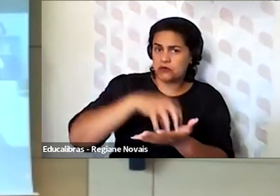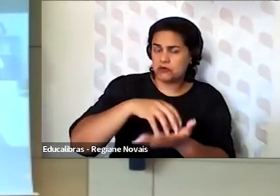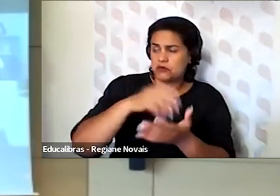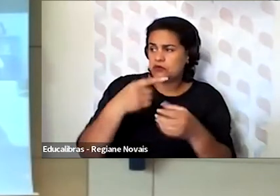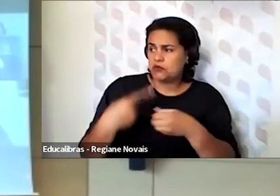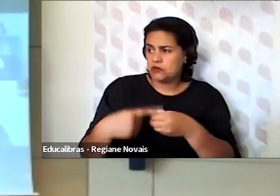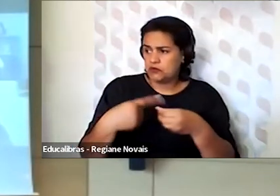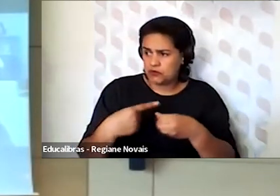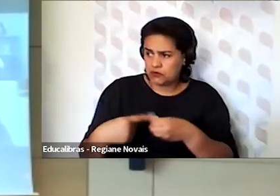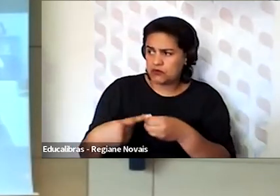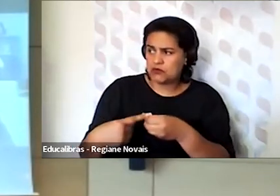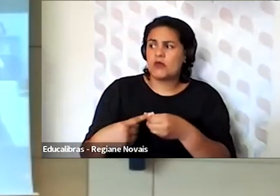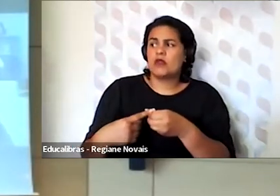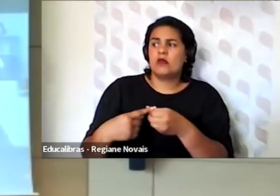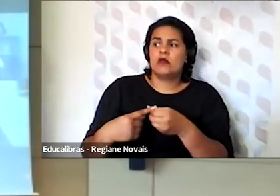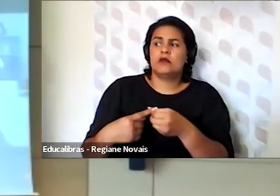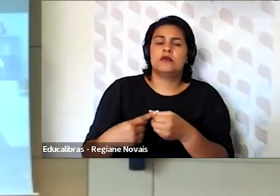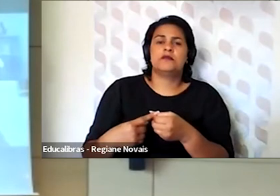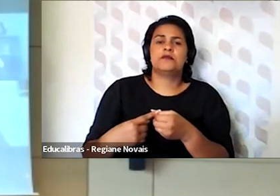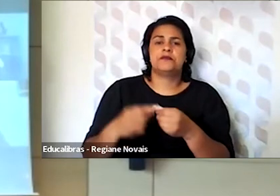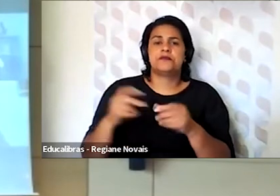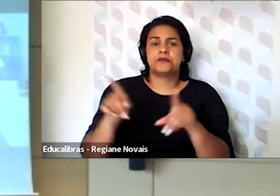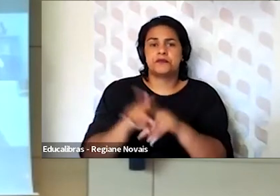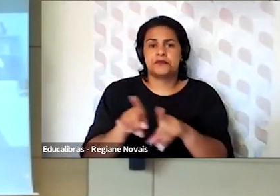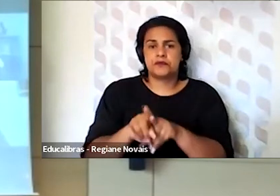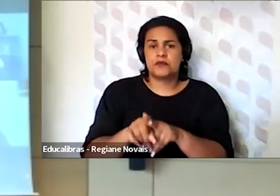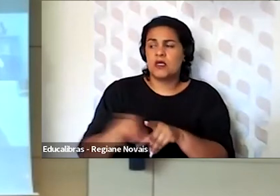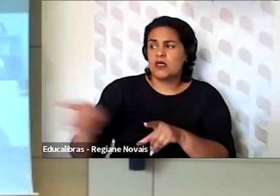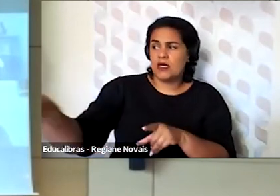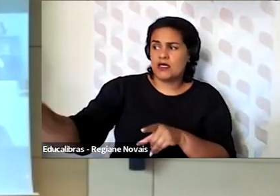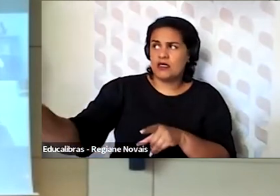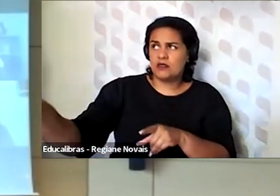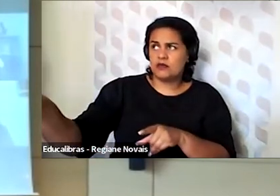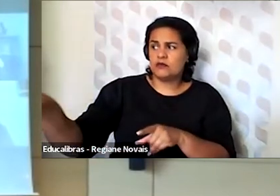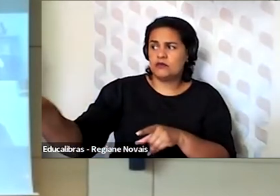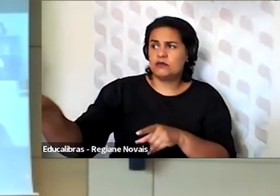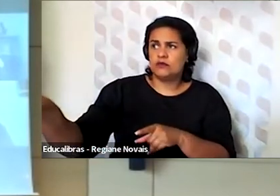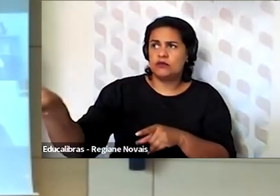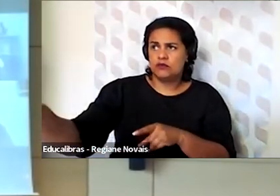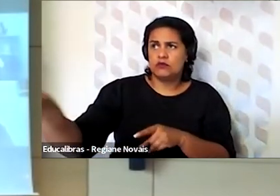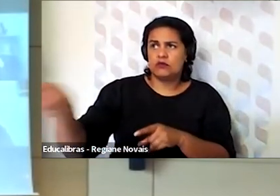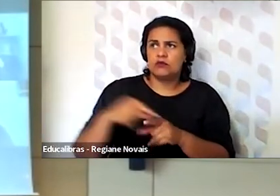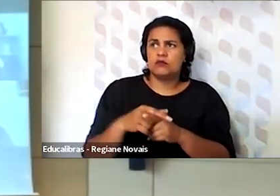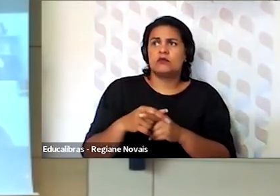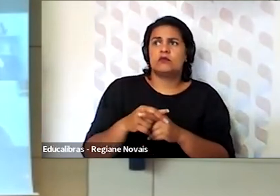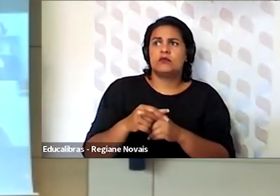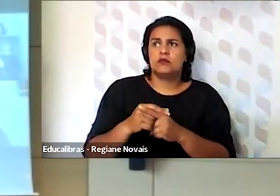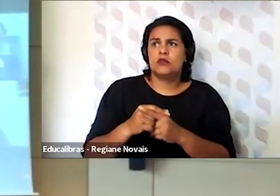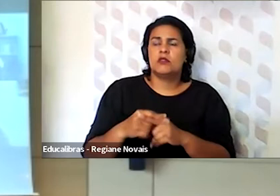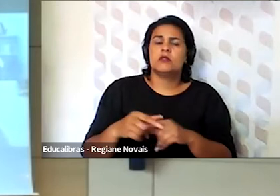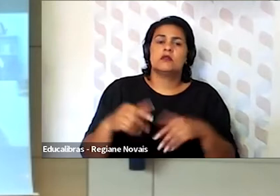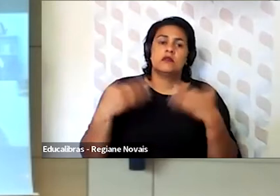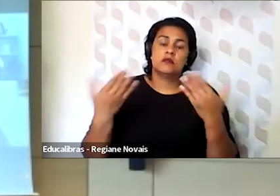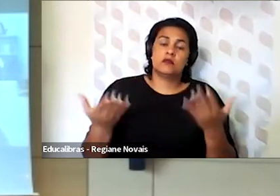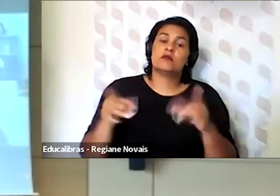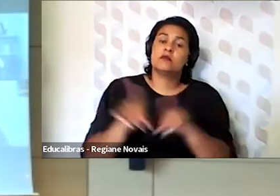agendas. E onde se debate isso normalmente num regime democrático é no Congresso. E aí eu acho que a